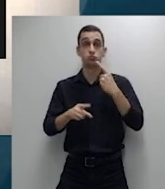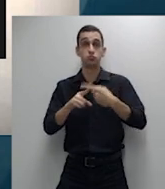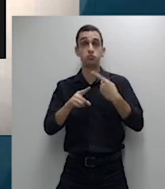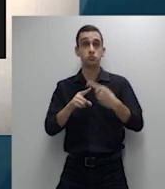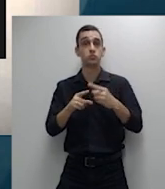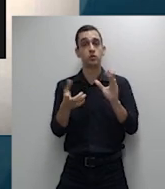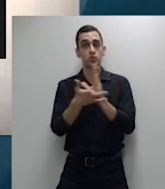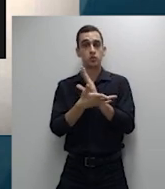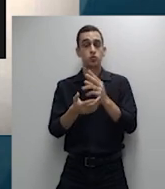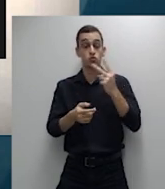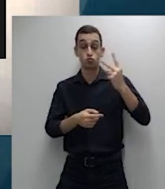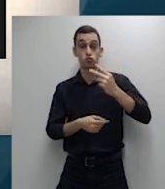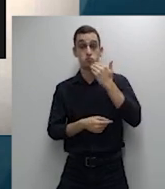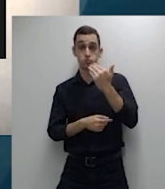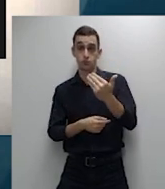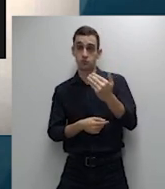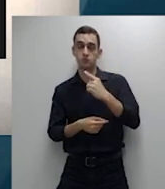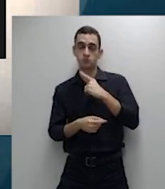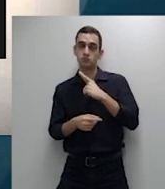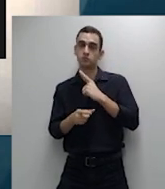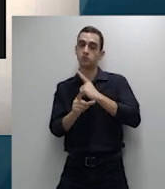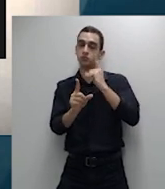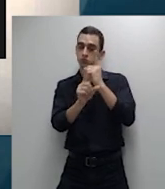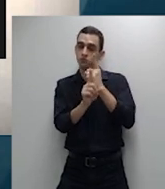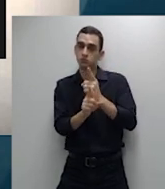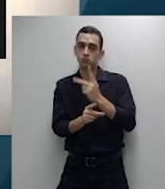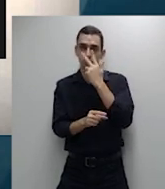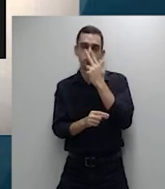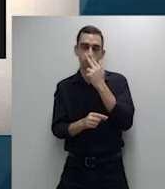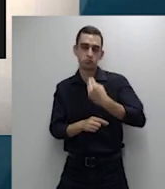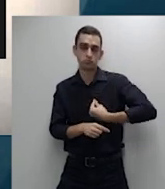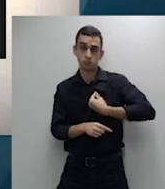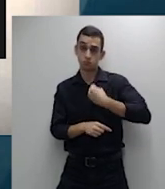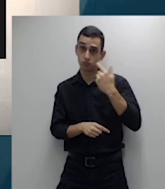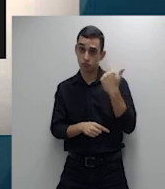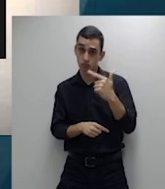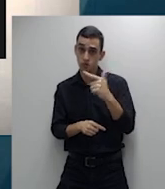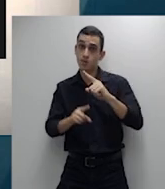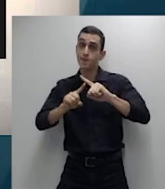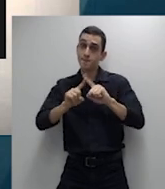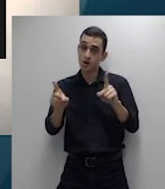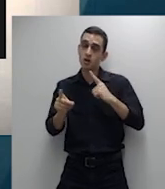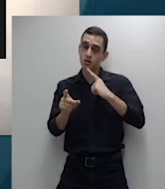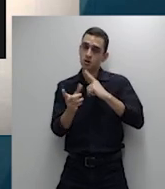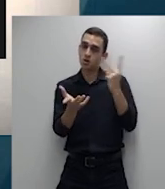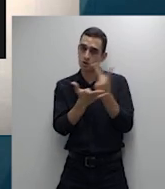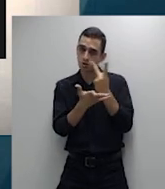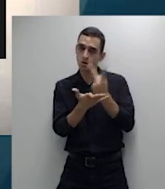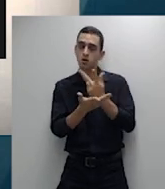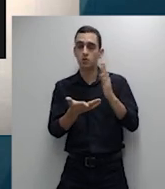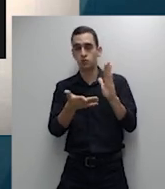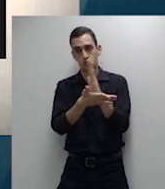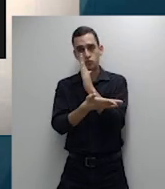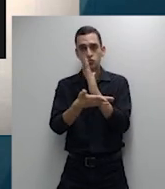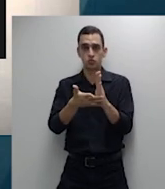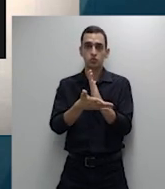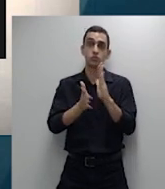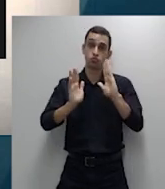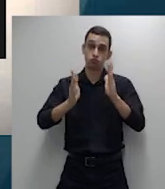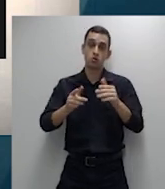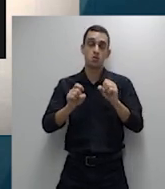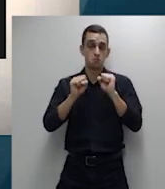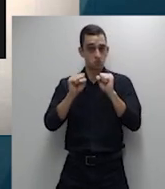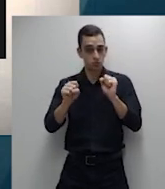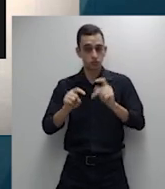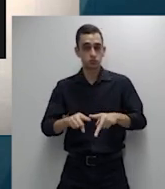segunda opção conta não acionar inexistente mas é revelar irregularidade formal e poderia ser sanada pela